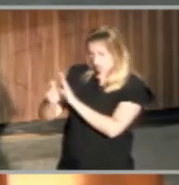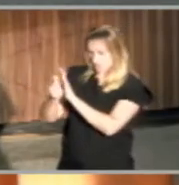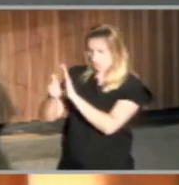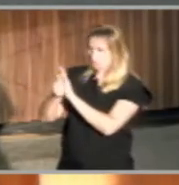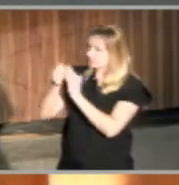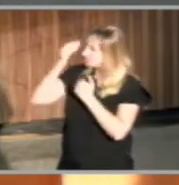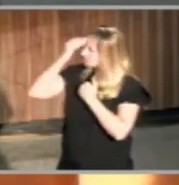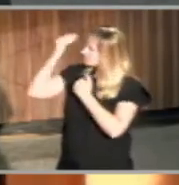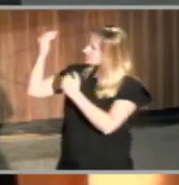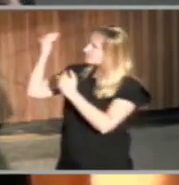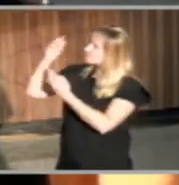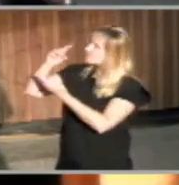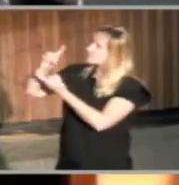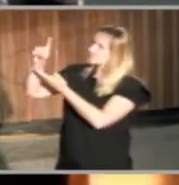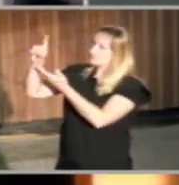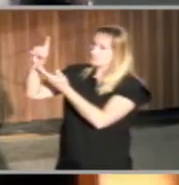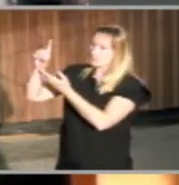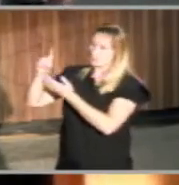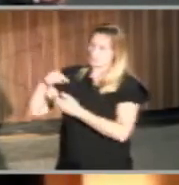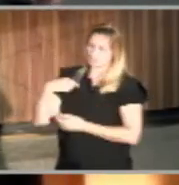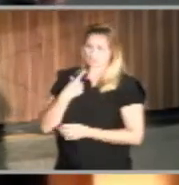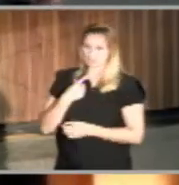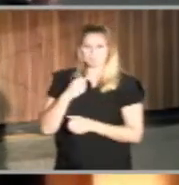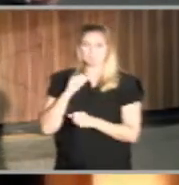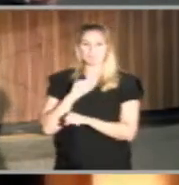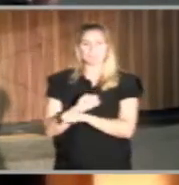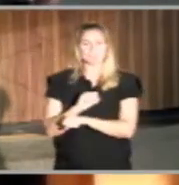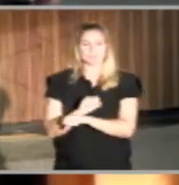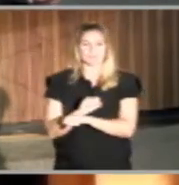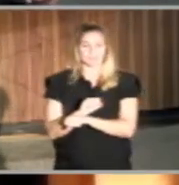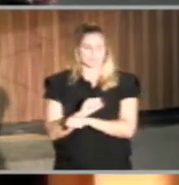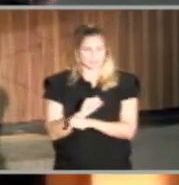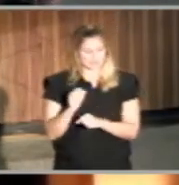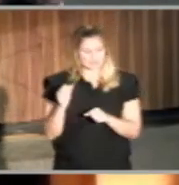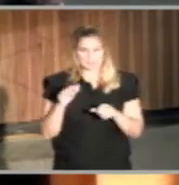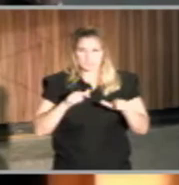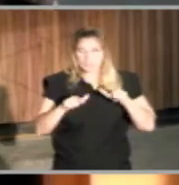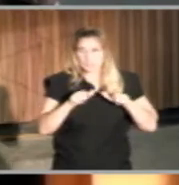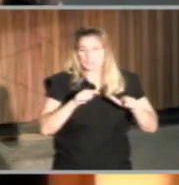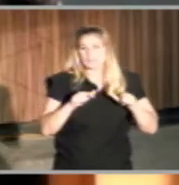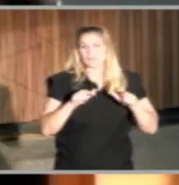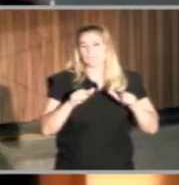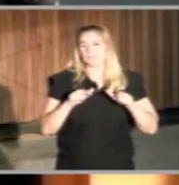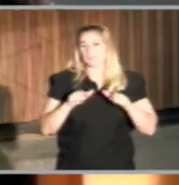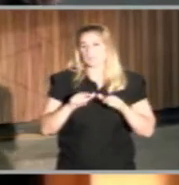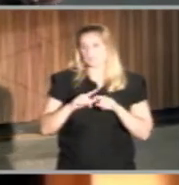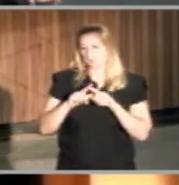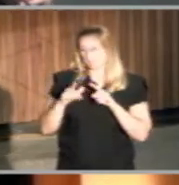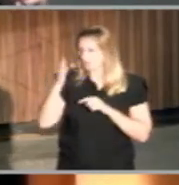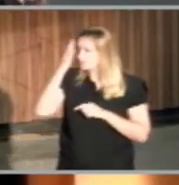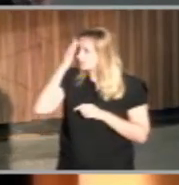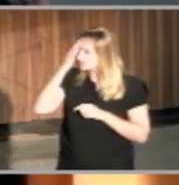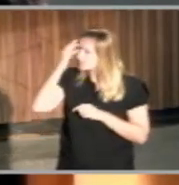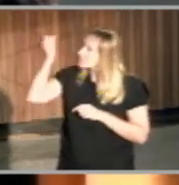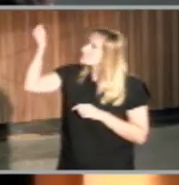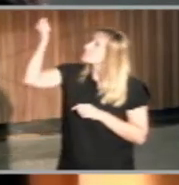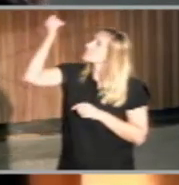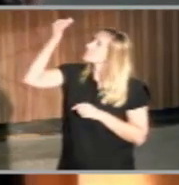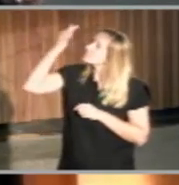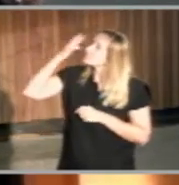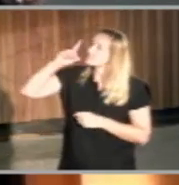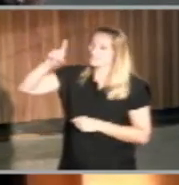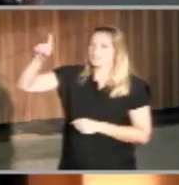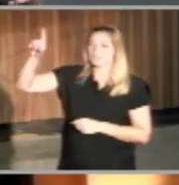está trabalhando, não paramos de trabalhar, mas que a gente sabe que é obra da graça de Deus. Então, se você